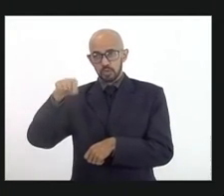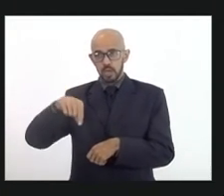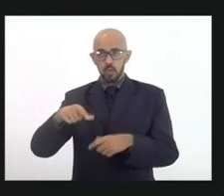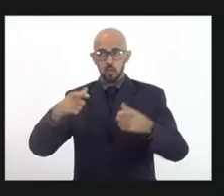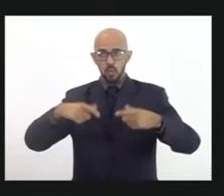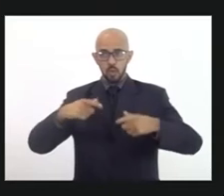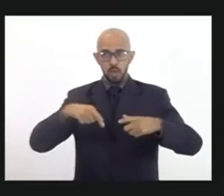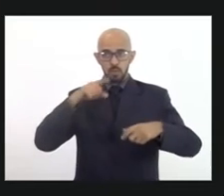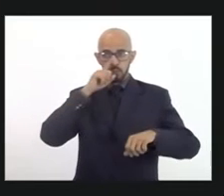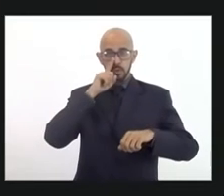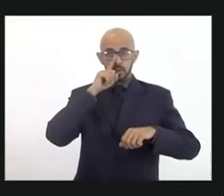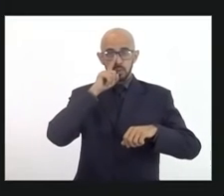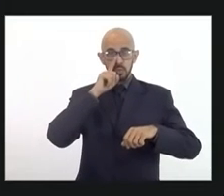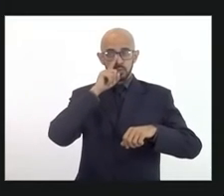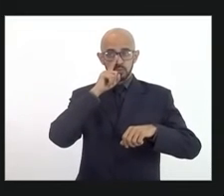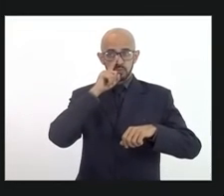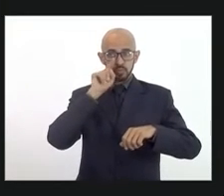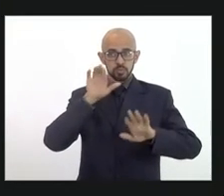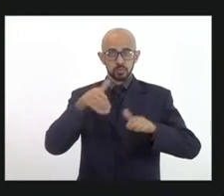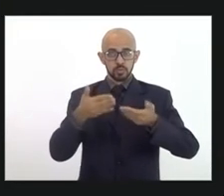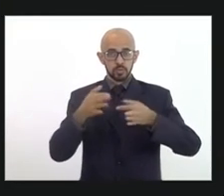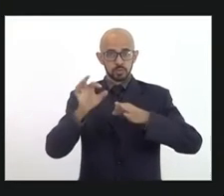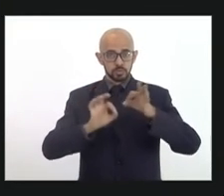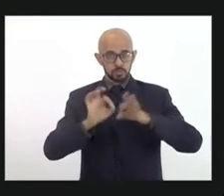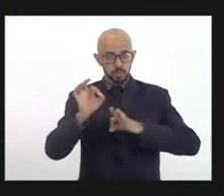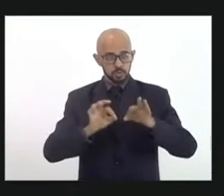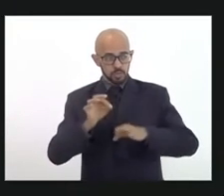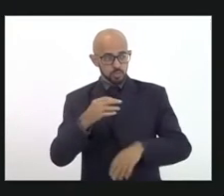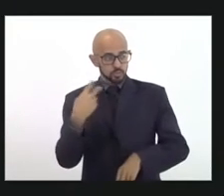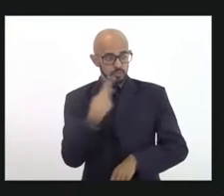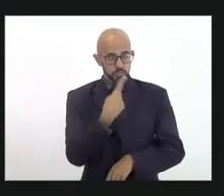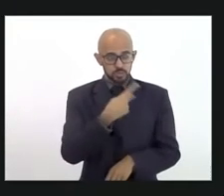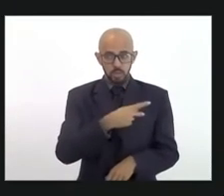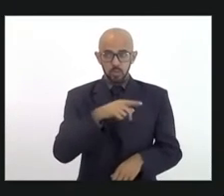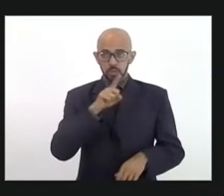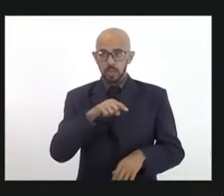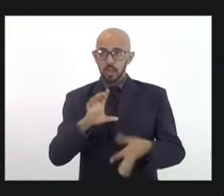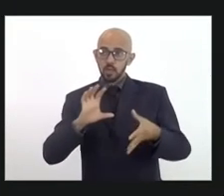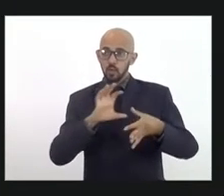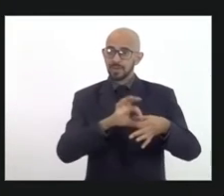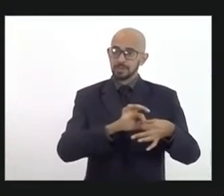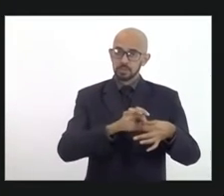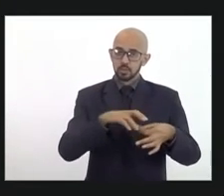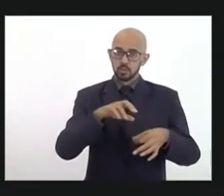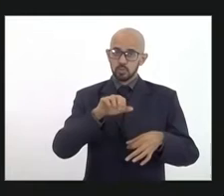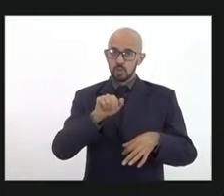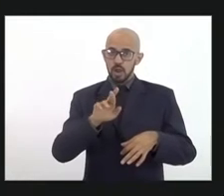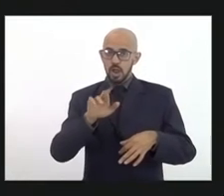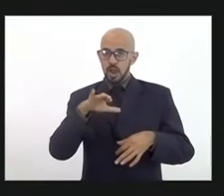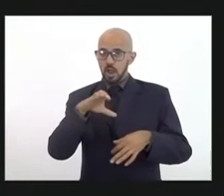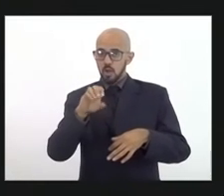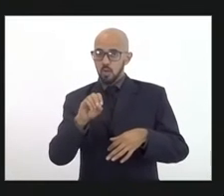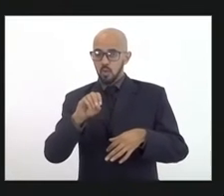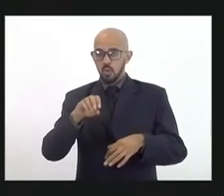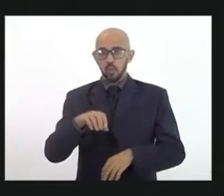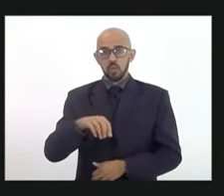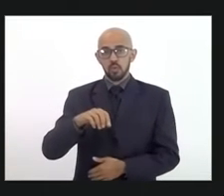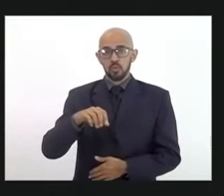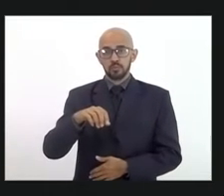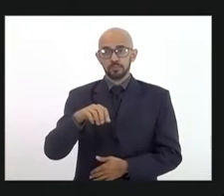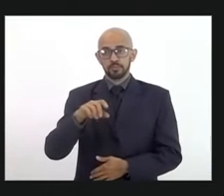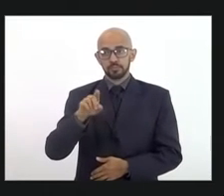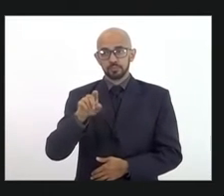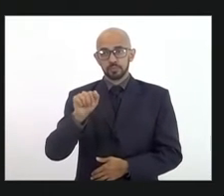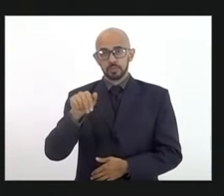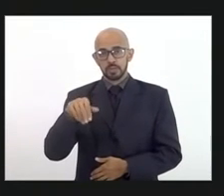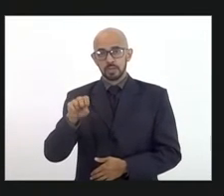perigosa. Então, considerando, né, o seu projeto, mais uma vez, a conexão do Arco com o Gás Lube, é fundamental que tenhamos esse avanço nesse projeto